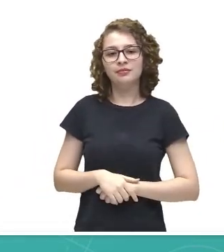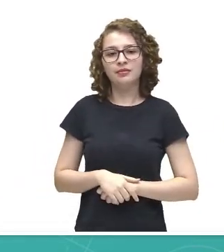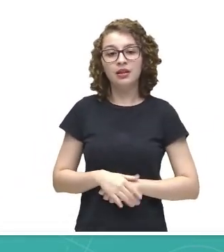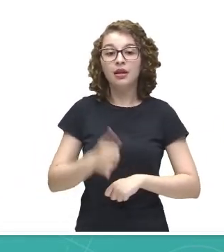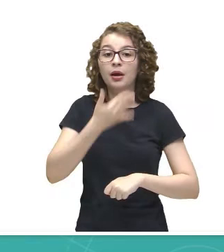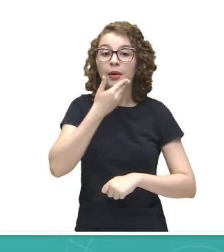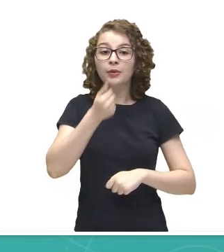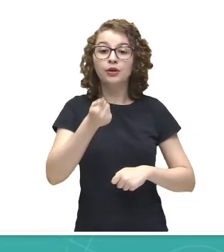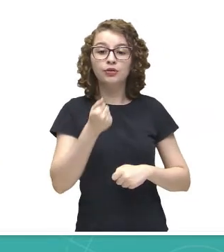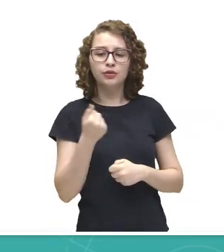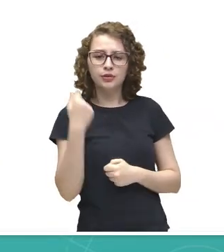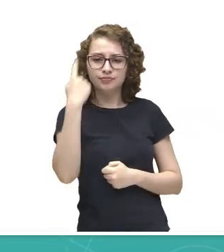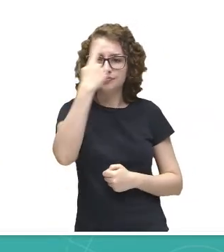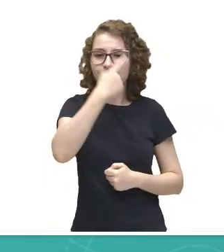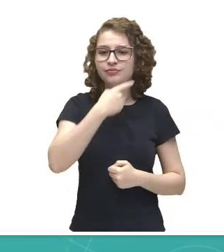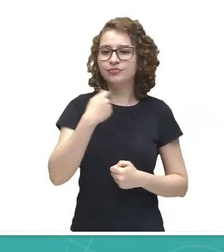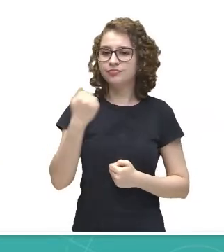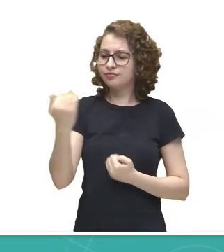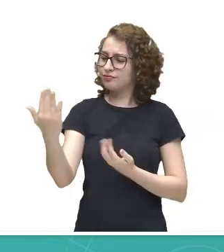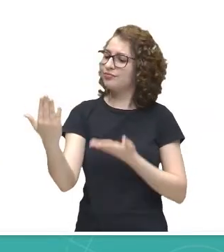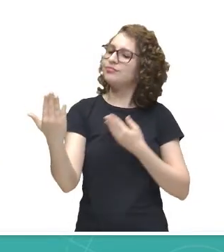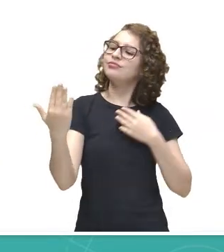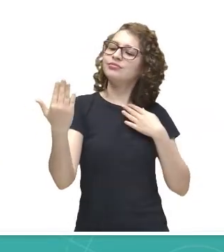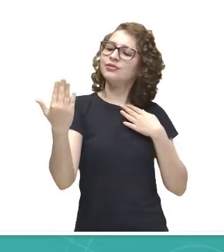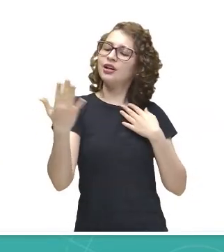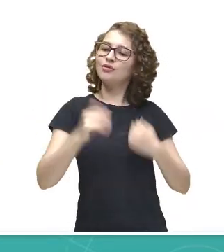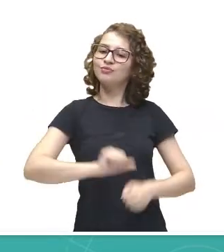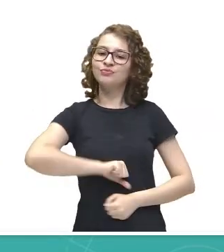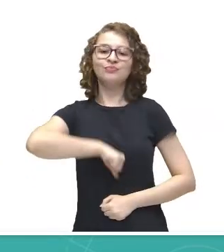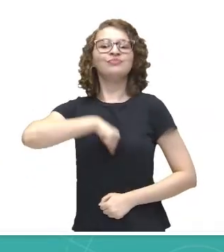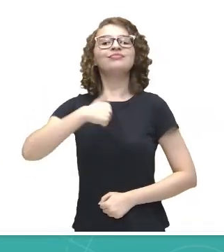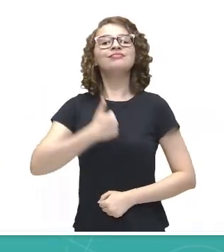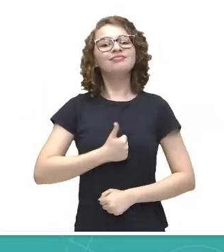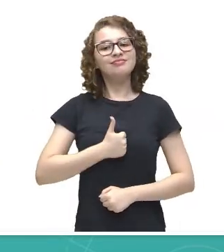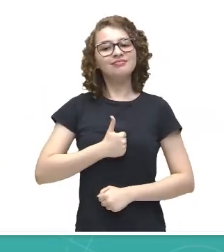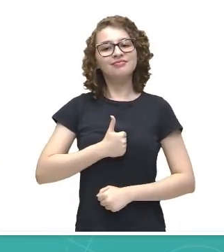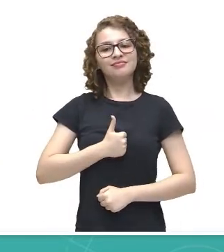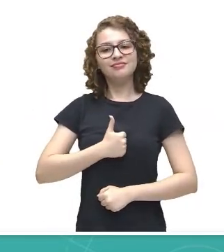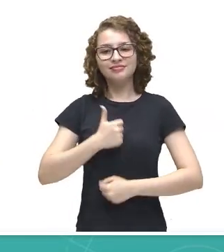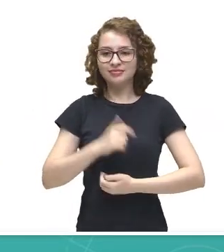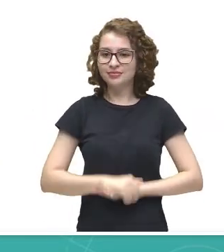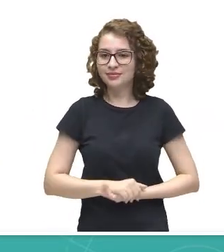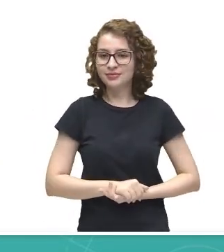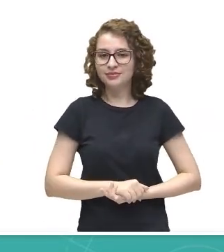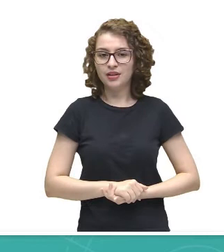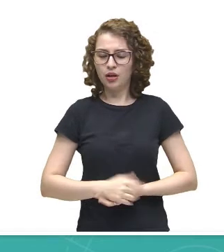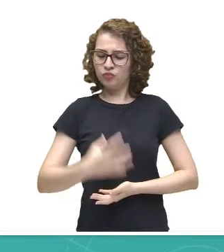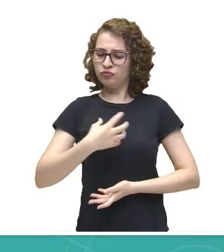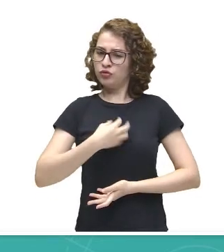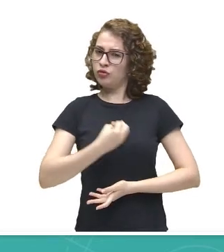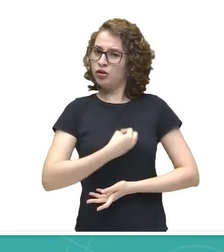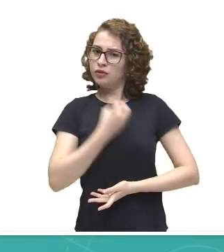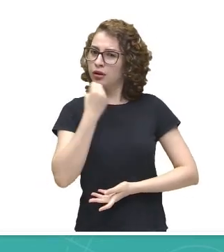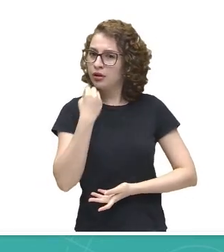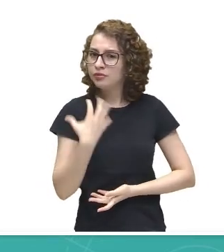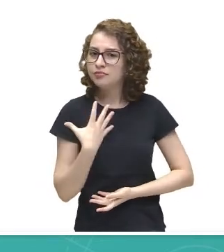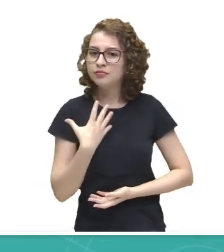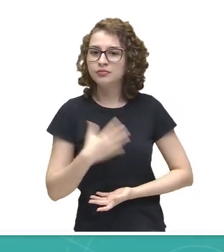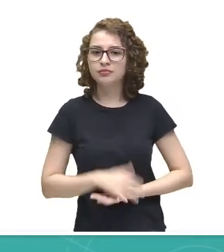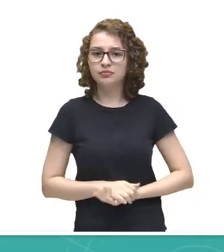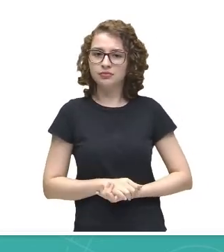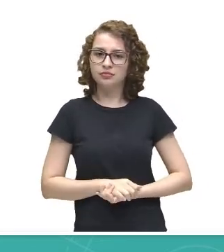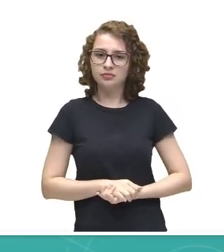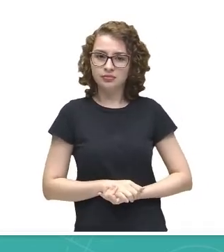da autoimagem e da autoestima. Então, quando esse idoso ele tem um estilo de vida saudável, vocês podem